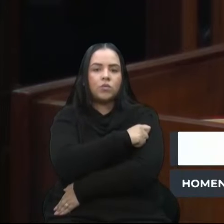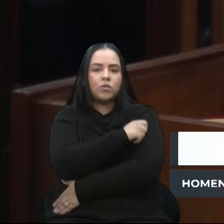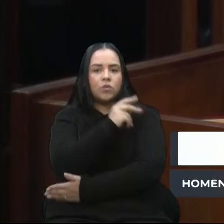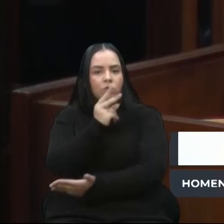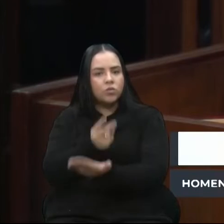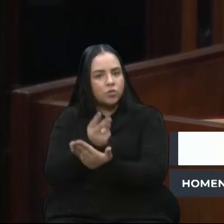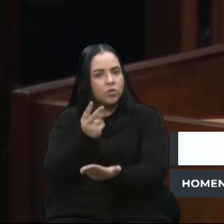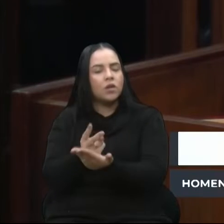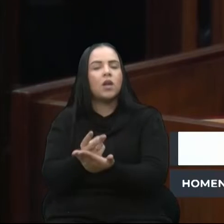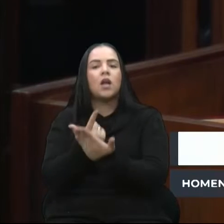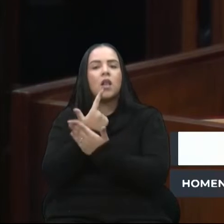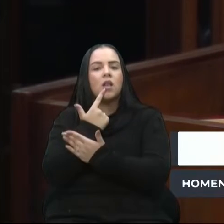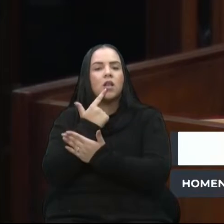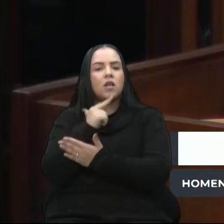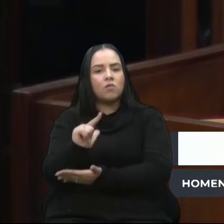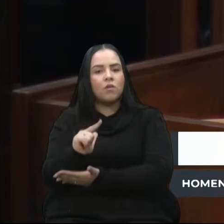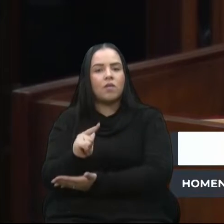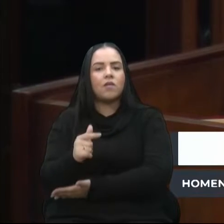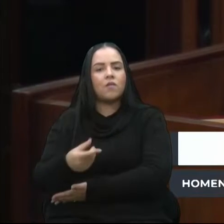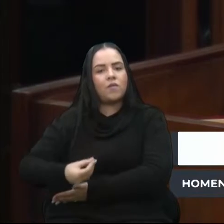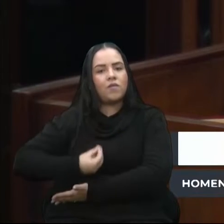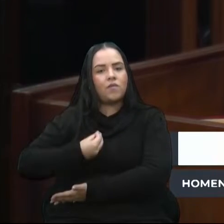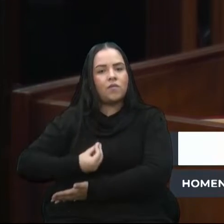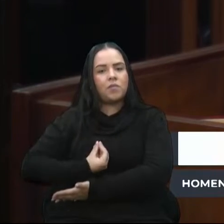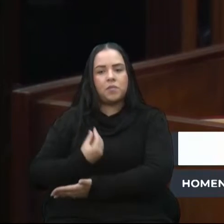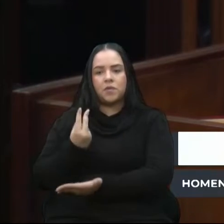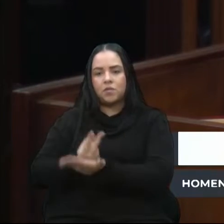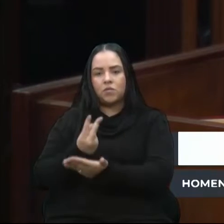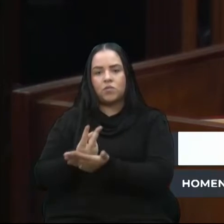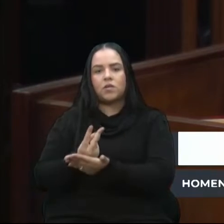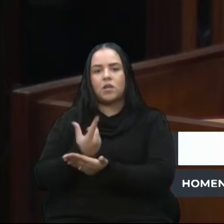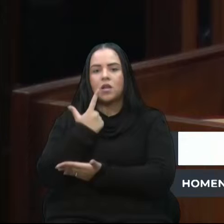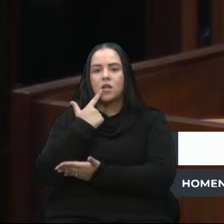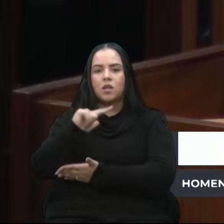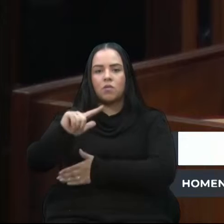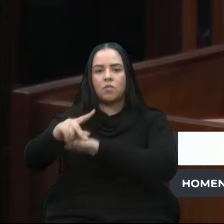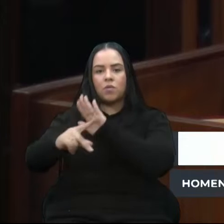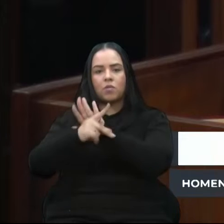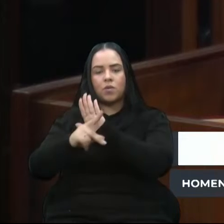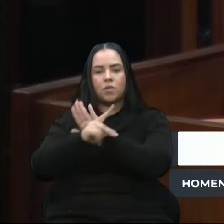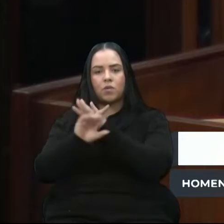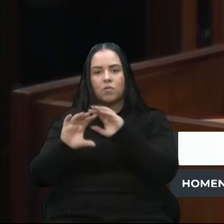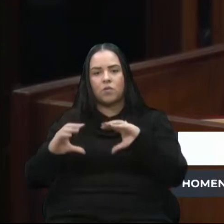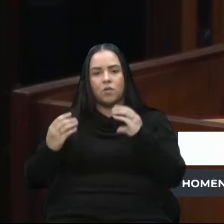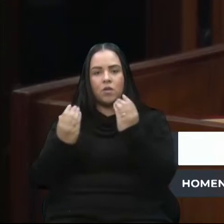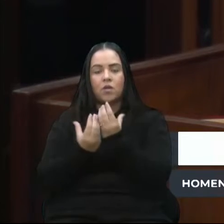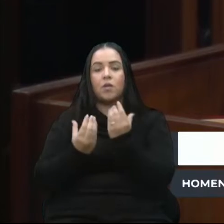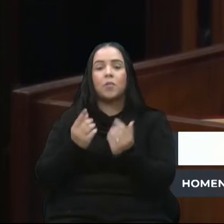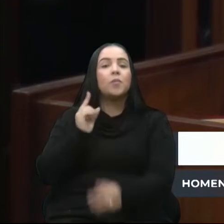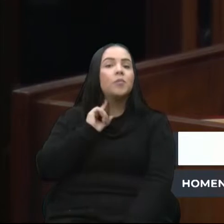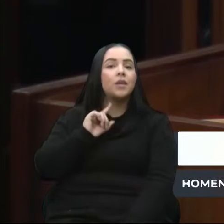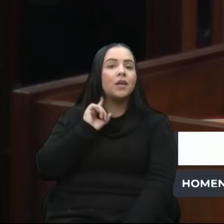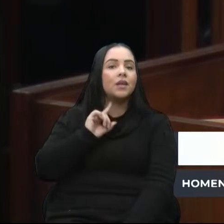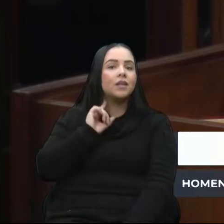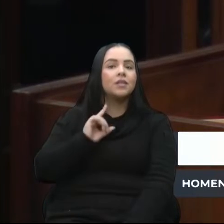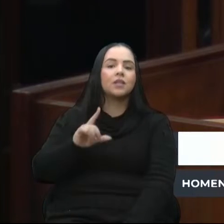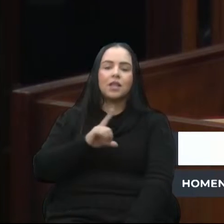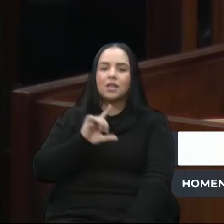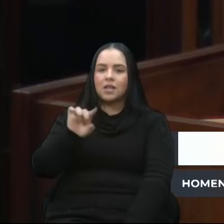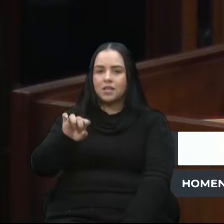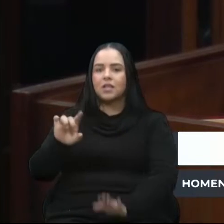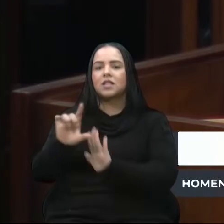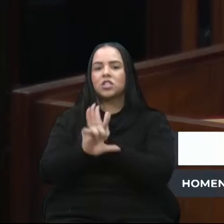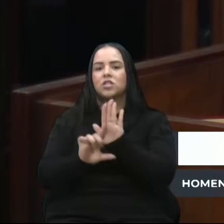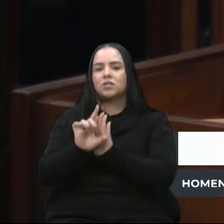sua comunidade viva seja feito na língua da comunidade. Minas Gerais já tem essa legislação. A previsão deles